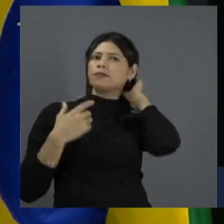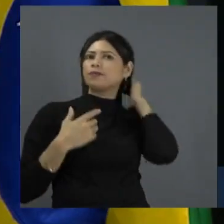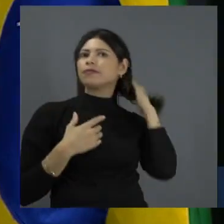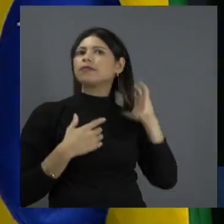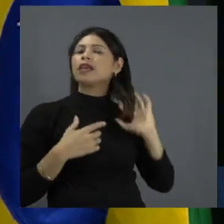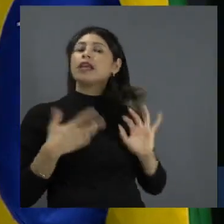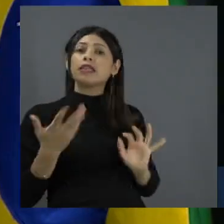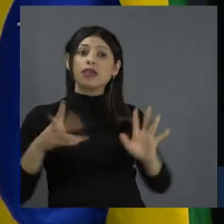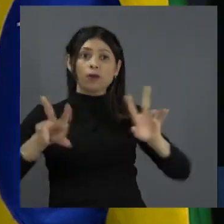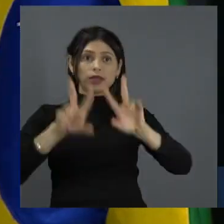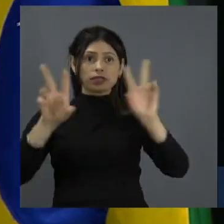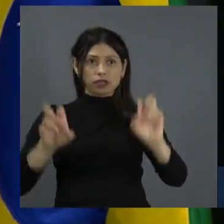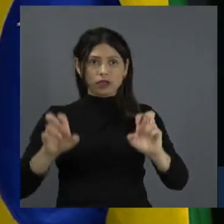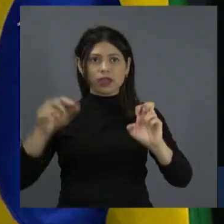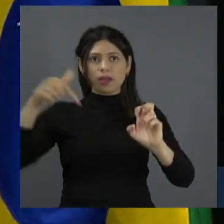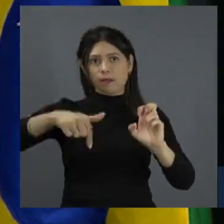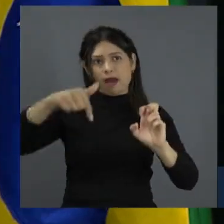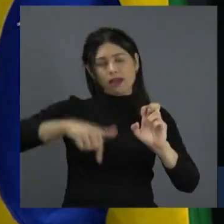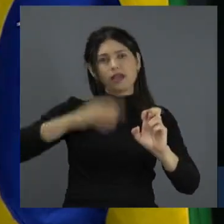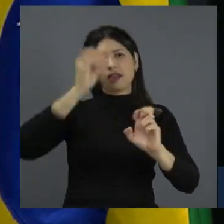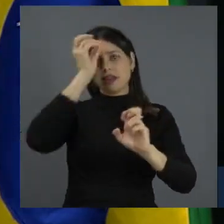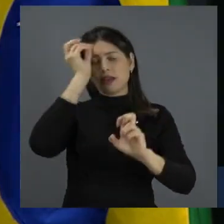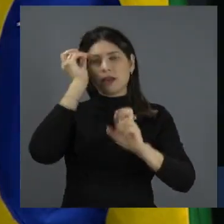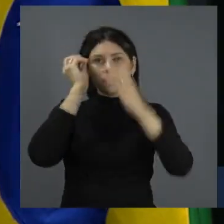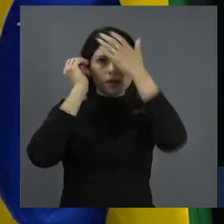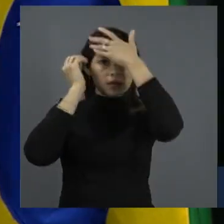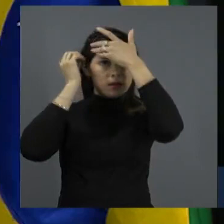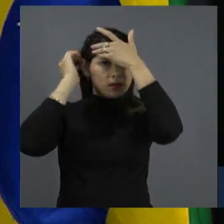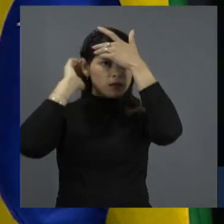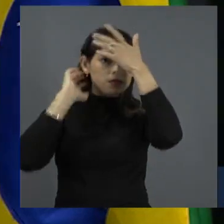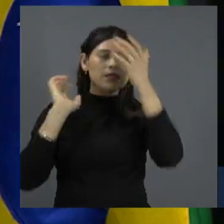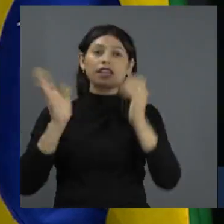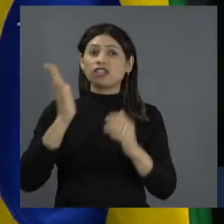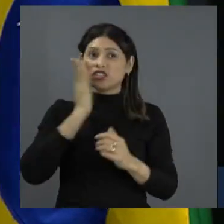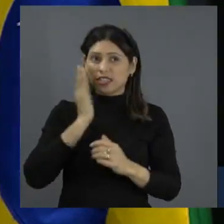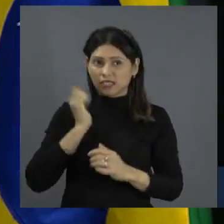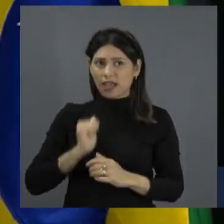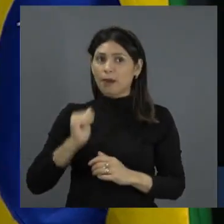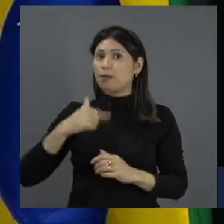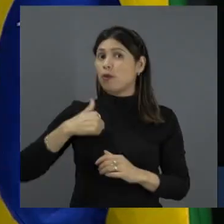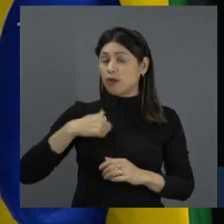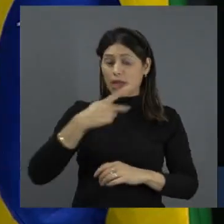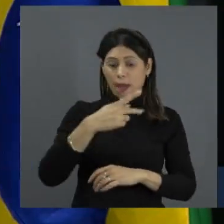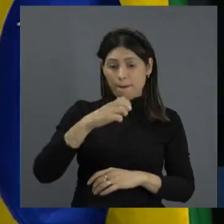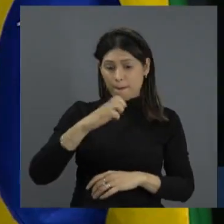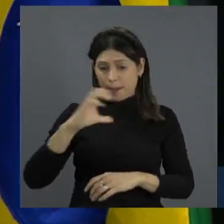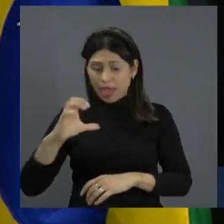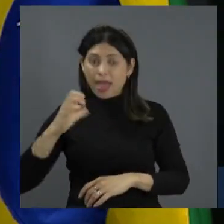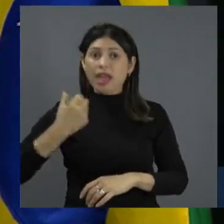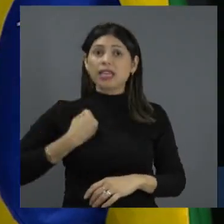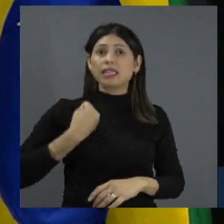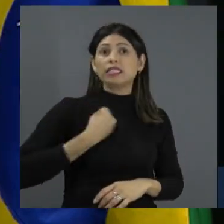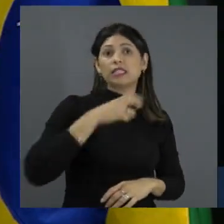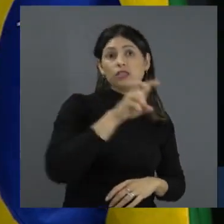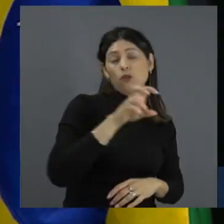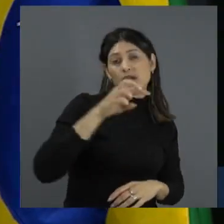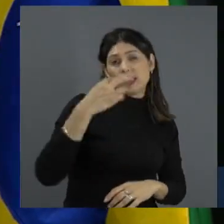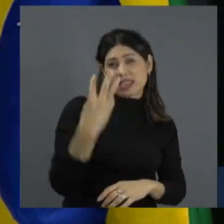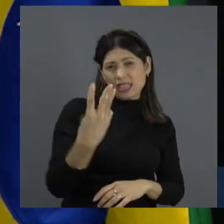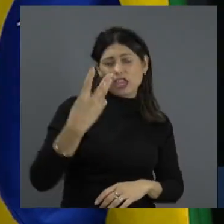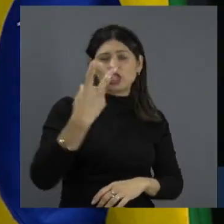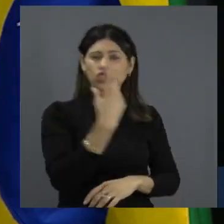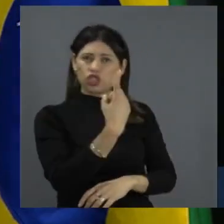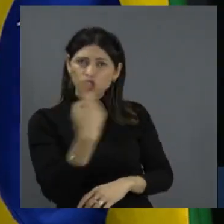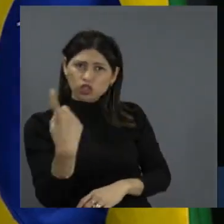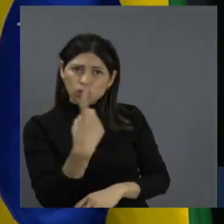Nesse assunto, o Senado já fez a sua parte a aprovar a PEC 53 de 2011, que foi remetida